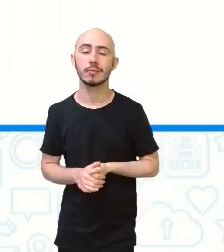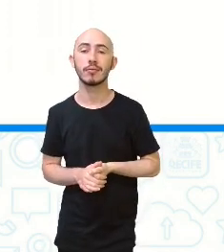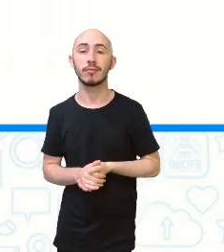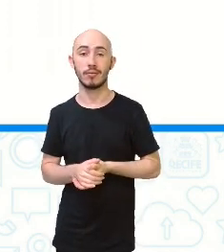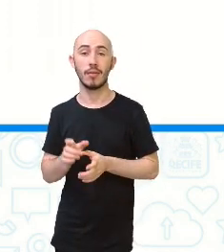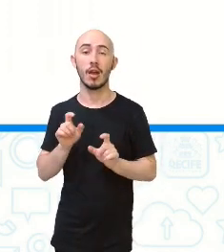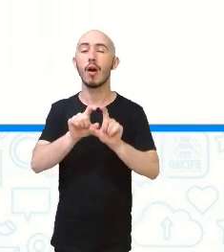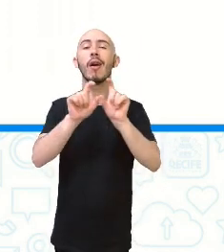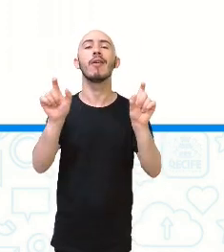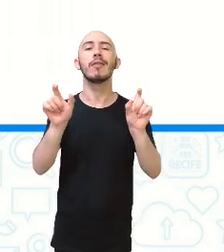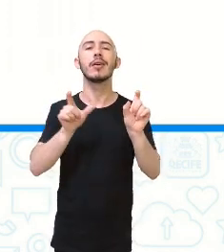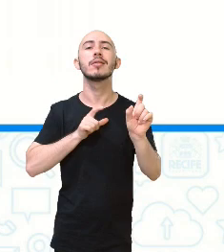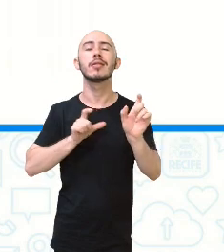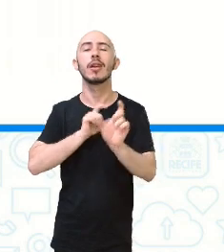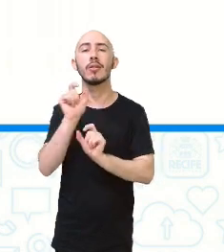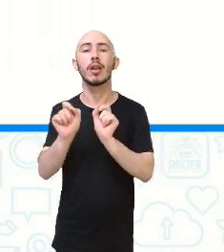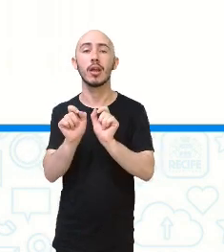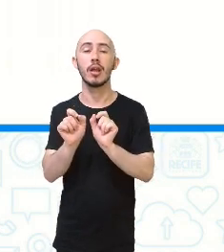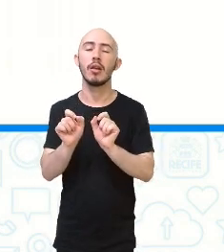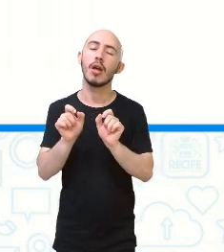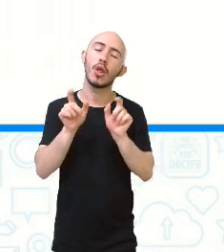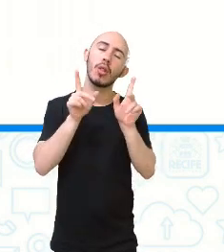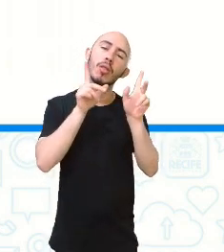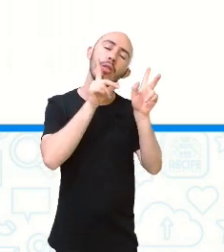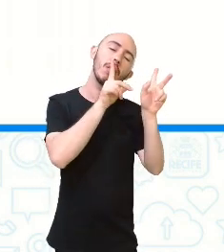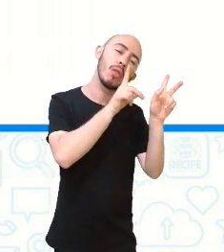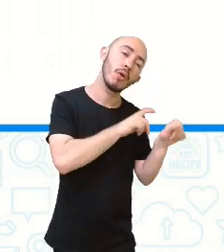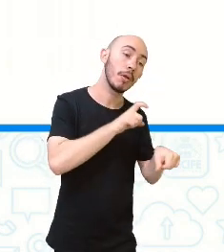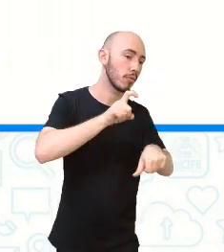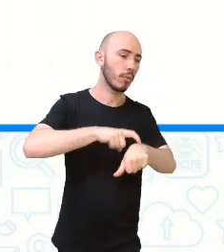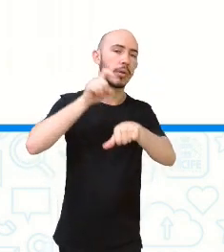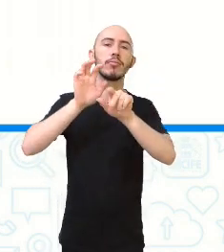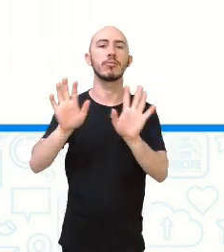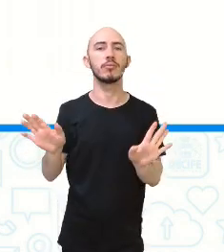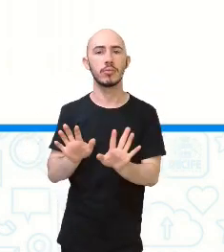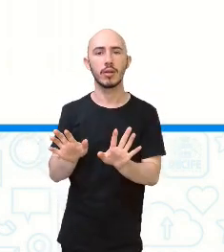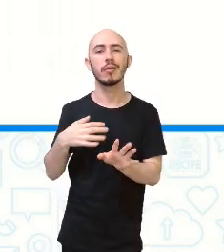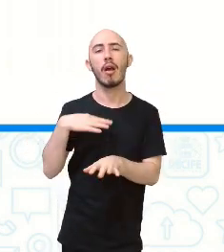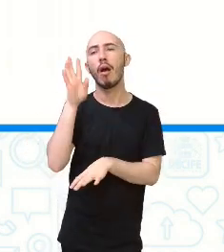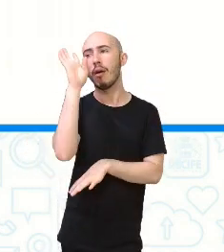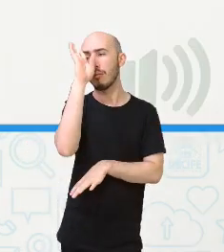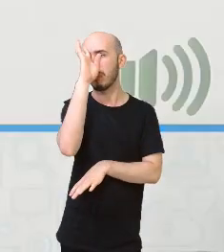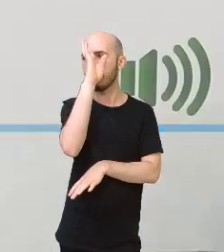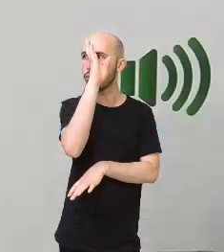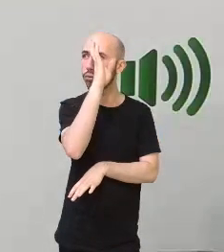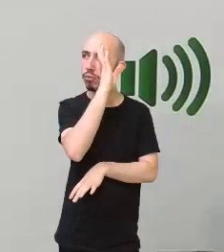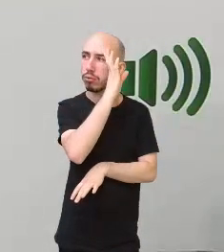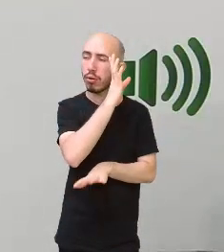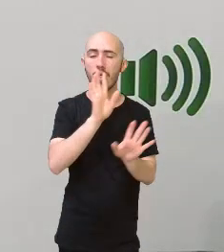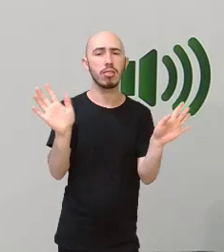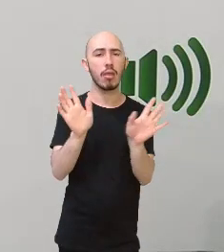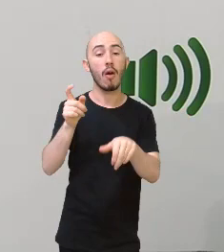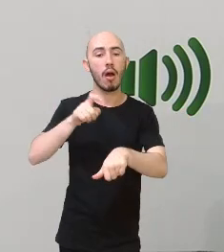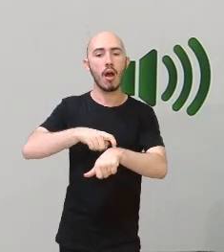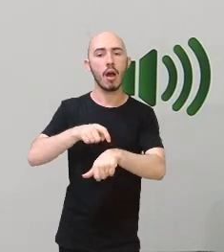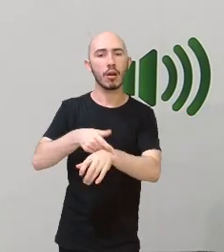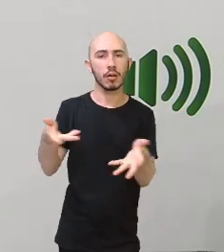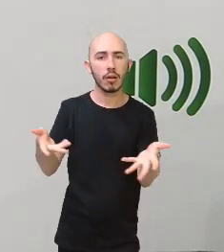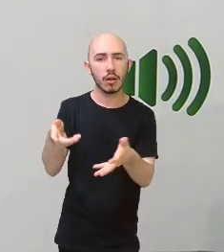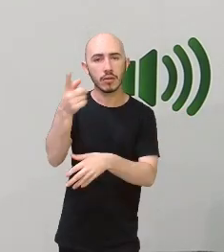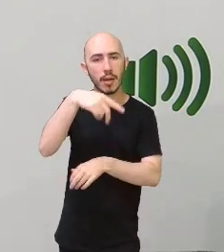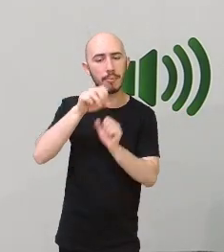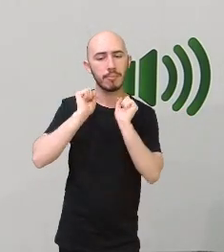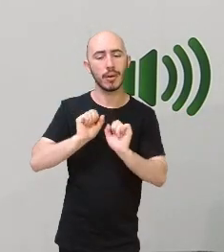ponto? Pois é, então não se distraia, né? Não deixe as coisas para depois. Faça isso agora que você pode